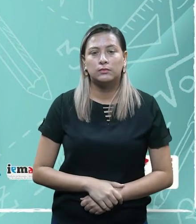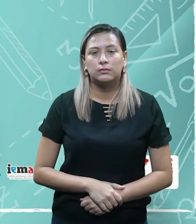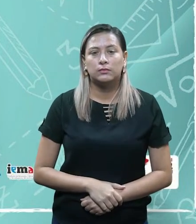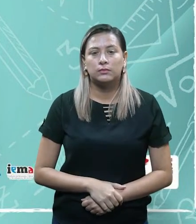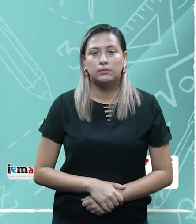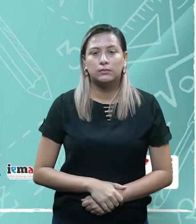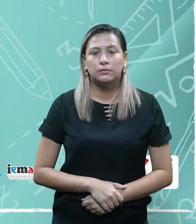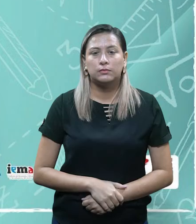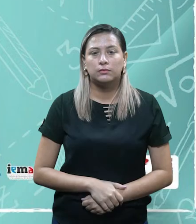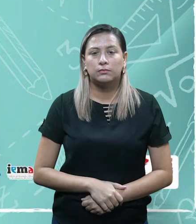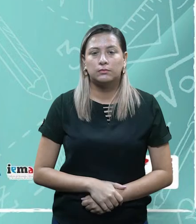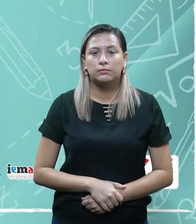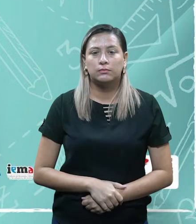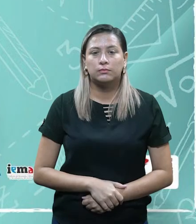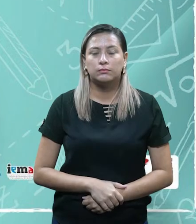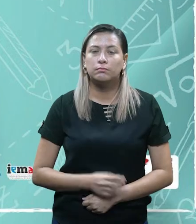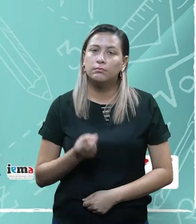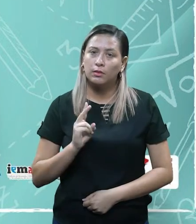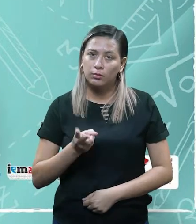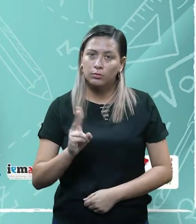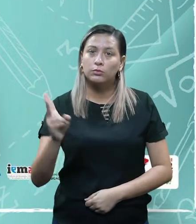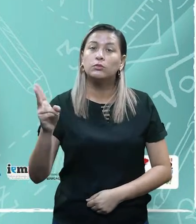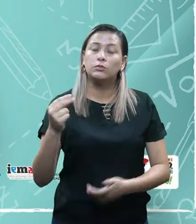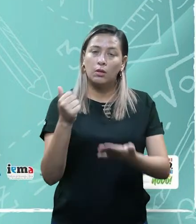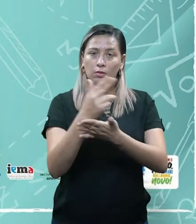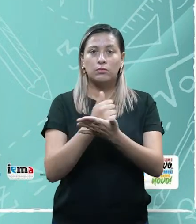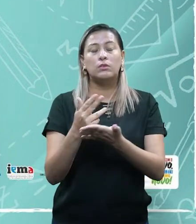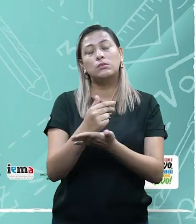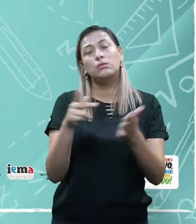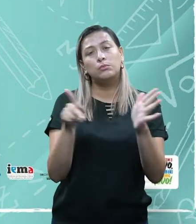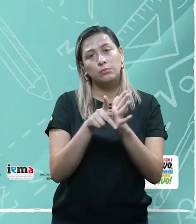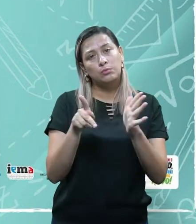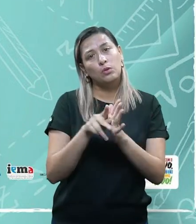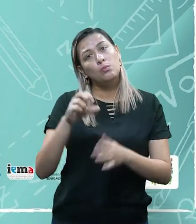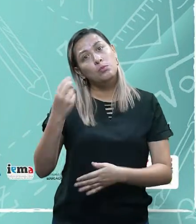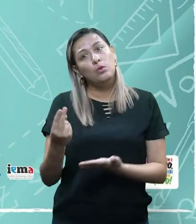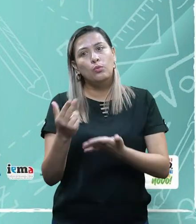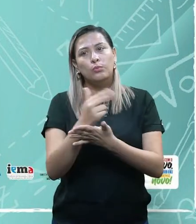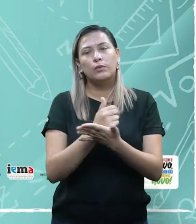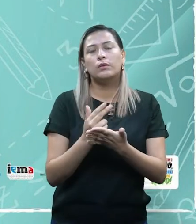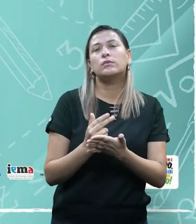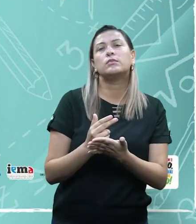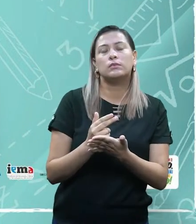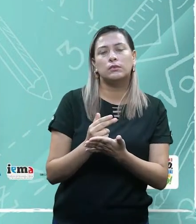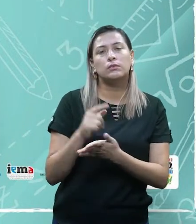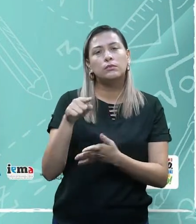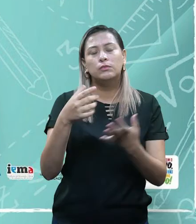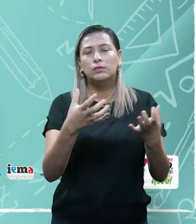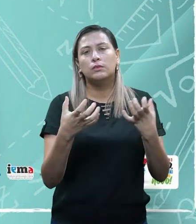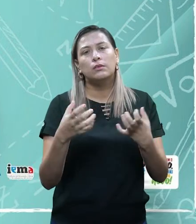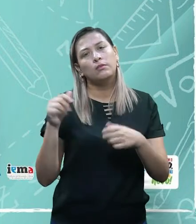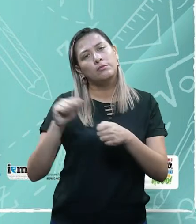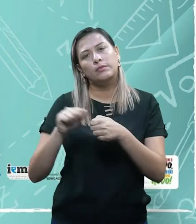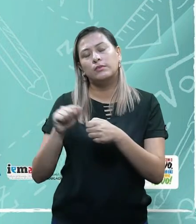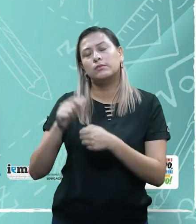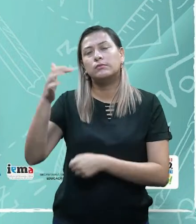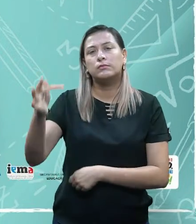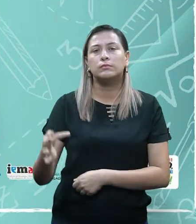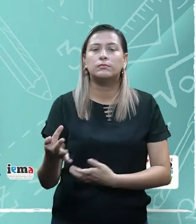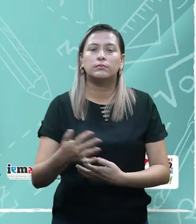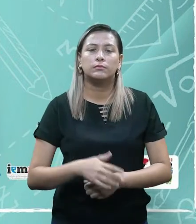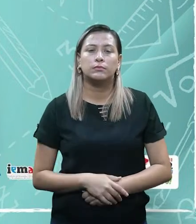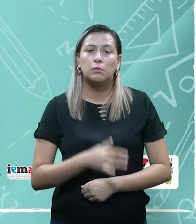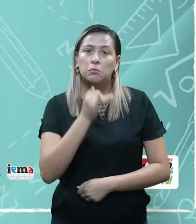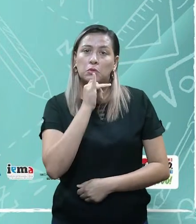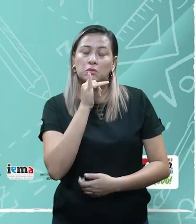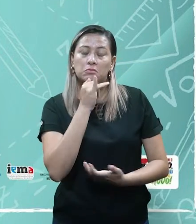outras, ao próprio teu desenho mesmo, ou a outros desenhos que você queira fazer. Por exemplo, dando um exemplo simples